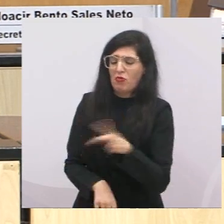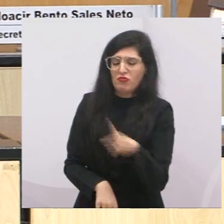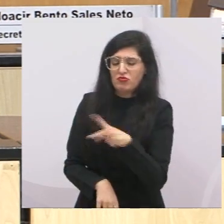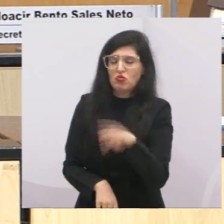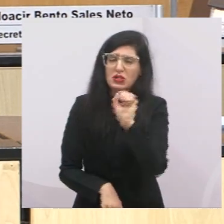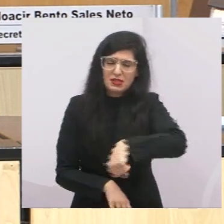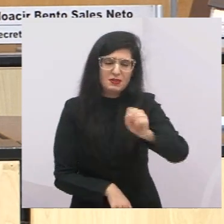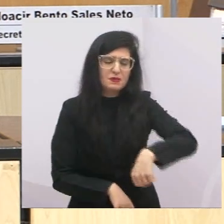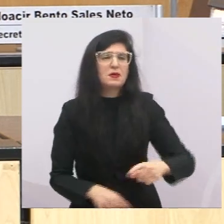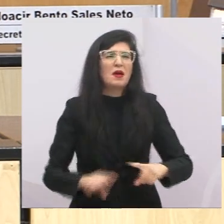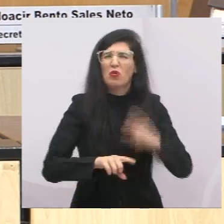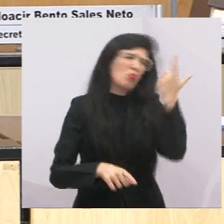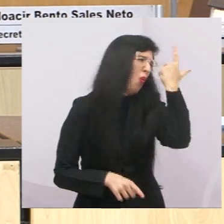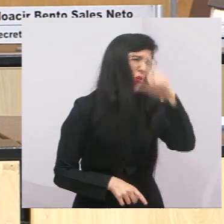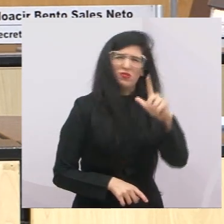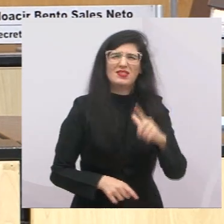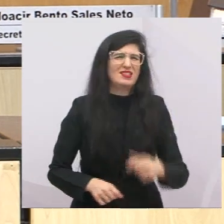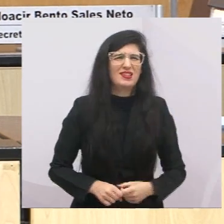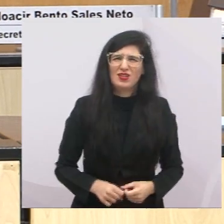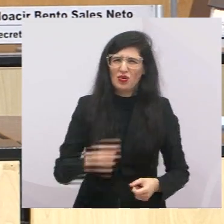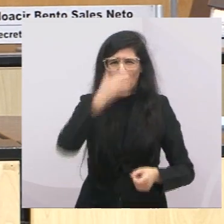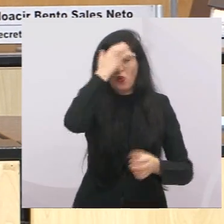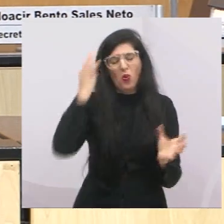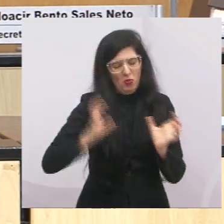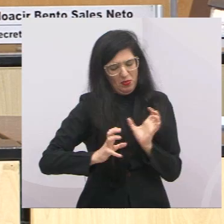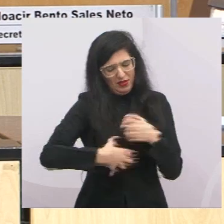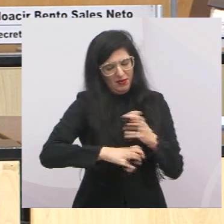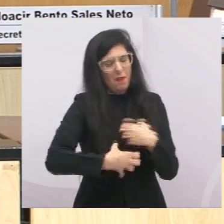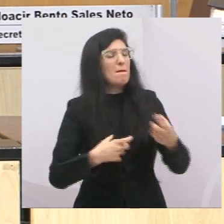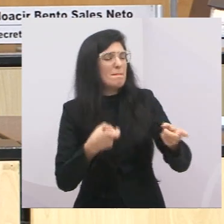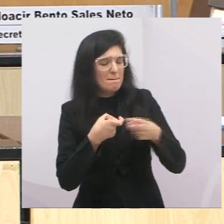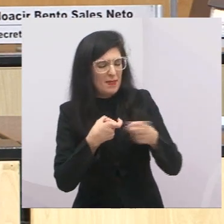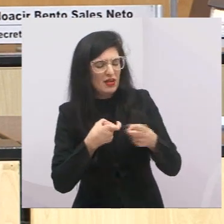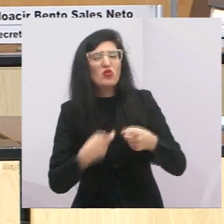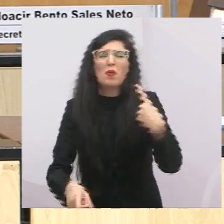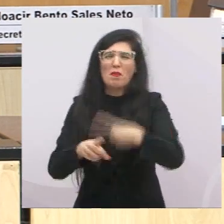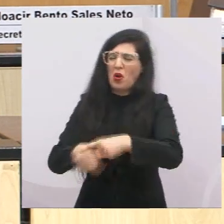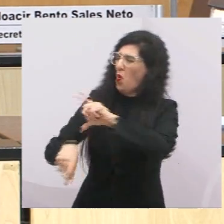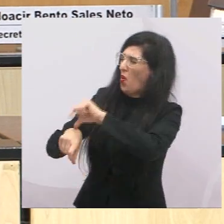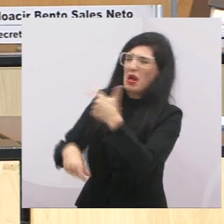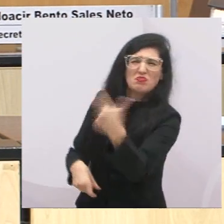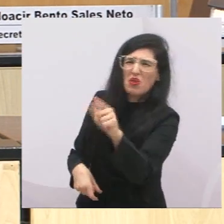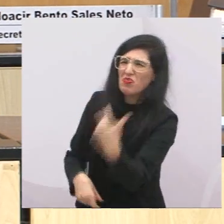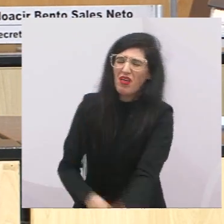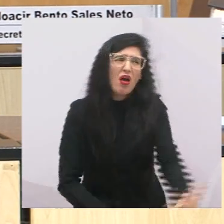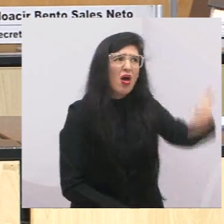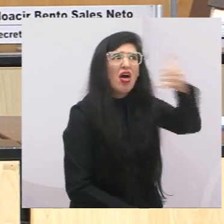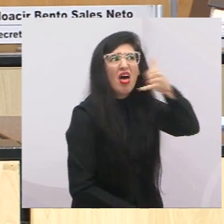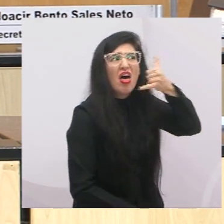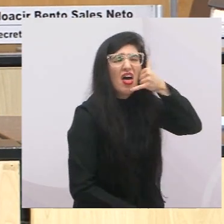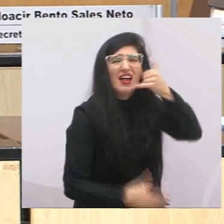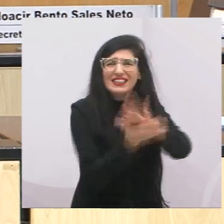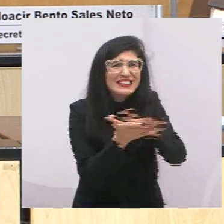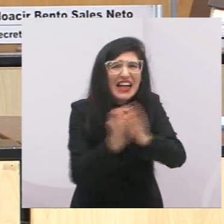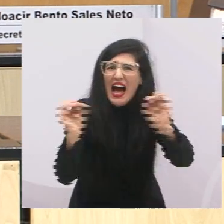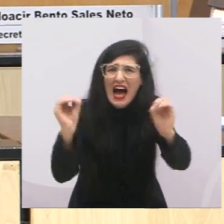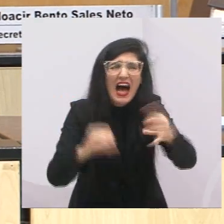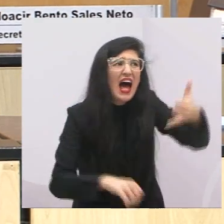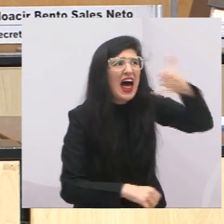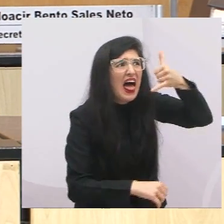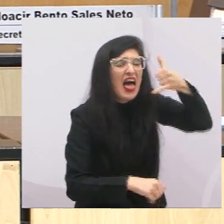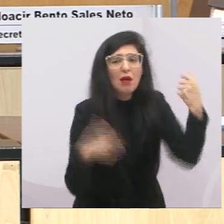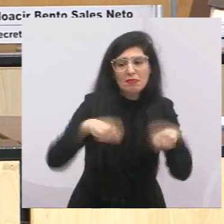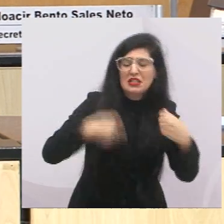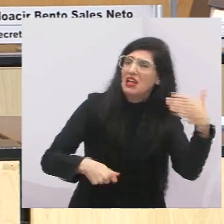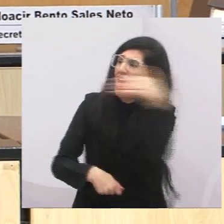não consigo fazer mais os exames que eu tenho que fazer pelo IANSP, porque eles nunca têm horário, não atendem o telefone, a gente tem que se dirigir até São José